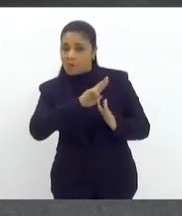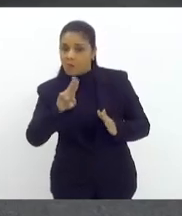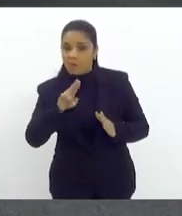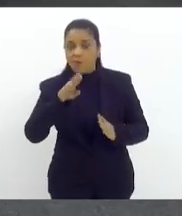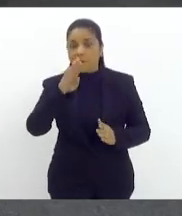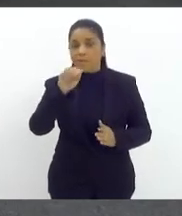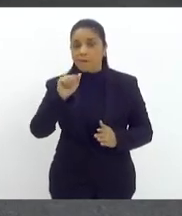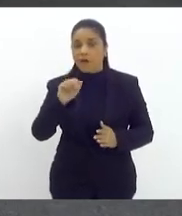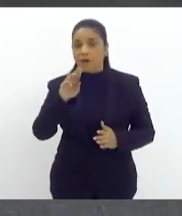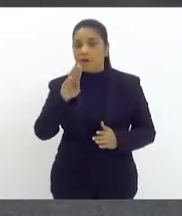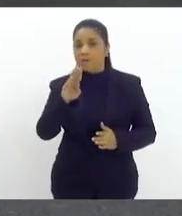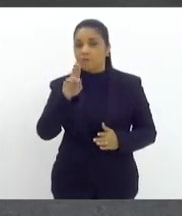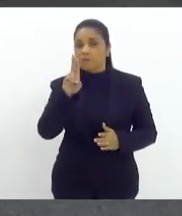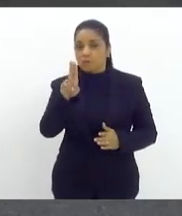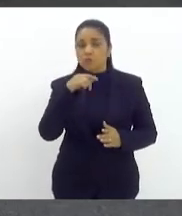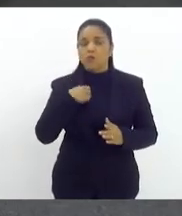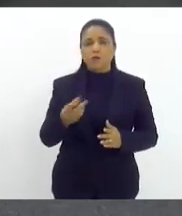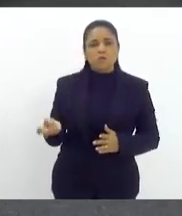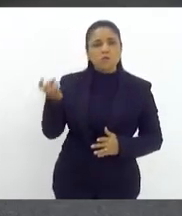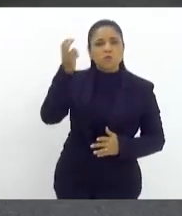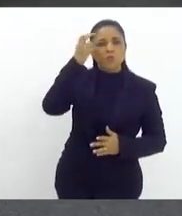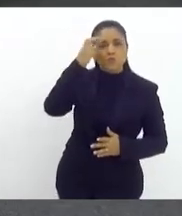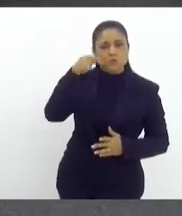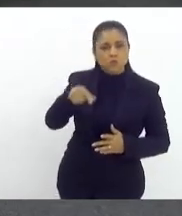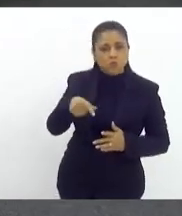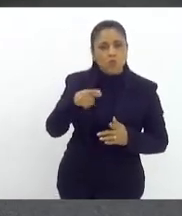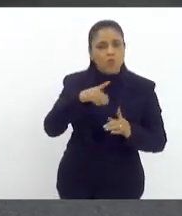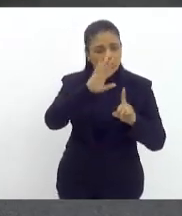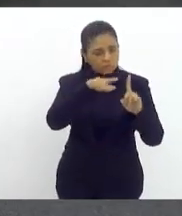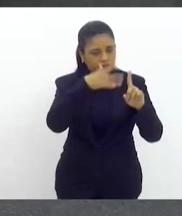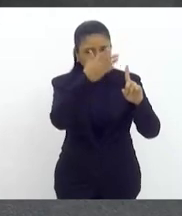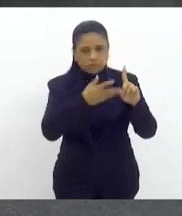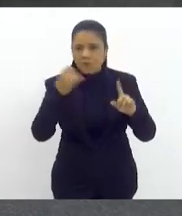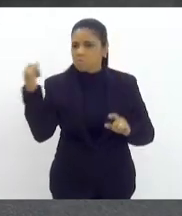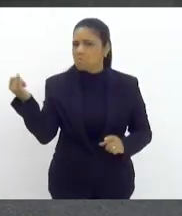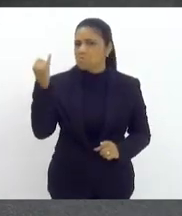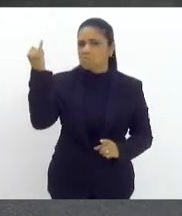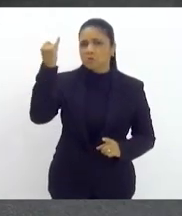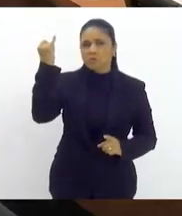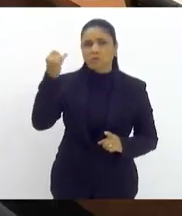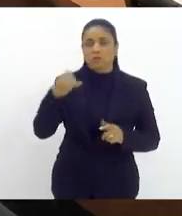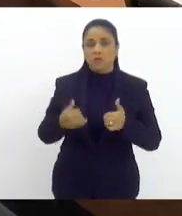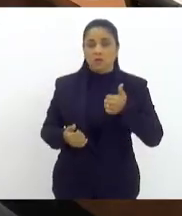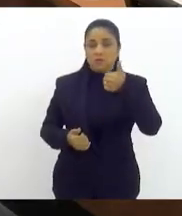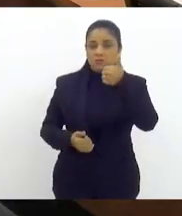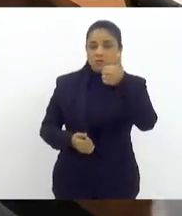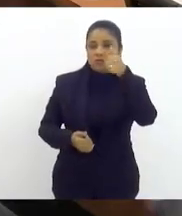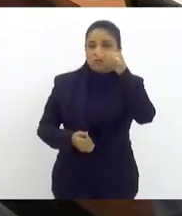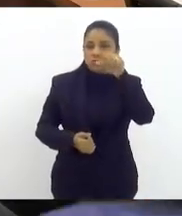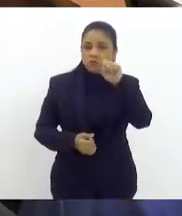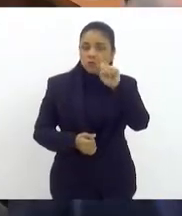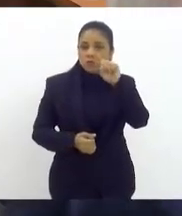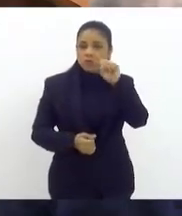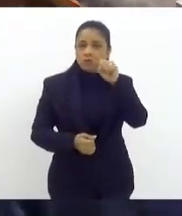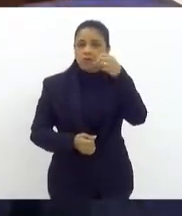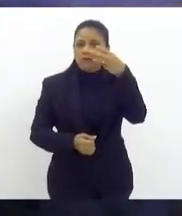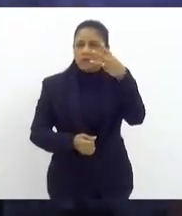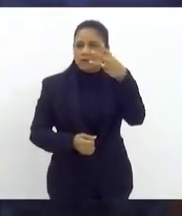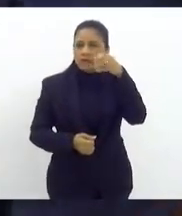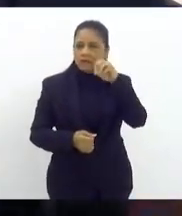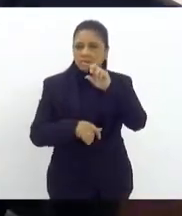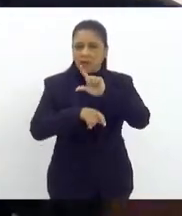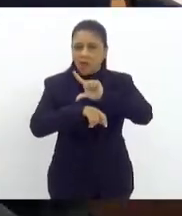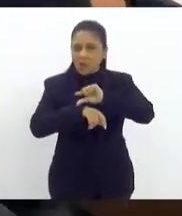grupos culturais. Nesse exato momento, às 18h30, não acontecia nenhuma outra sessão na Casa,